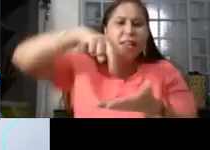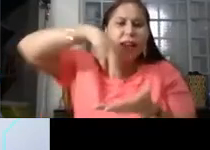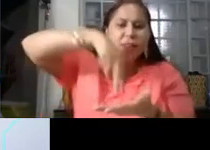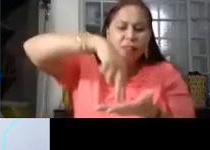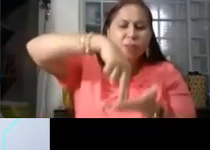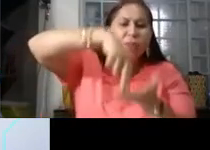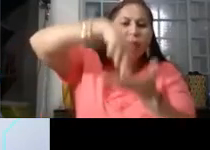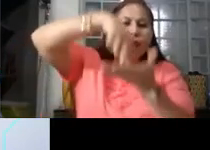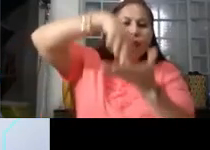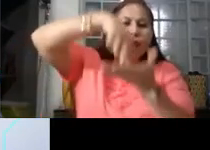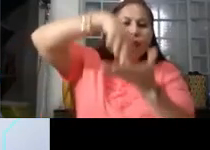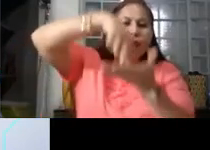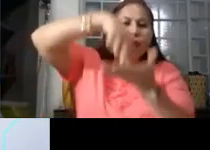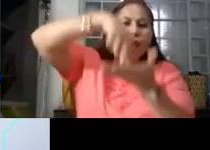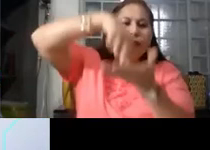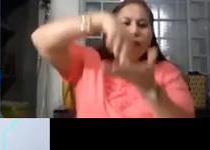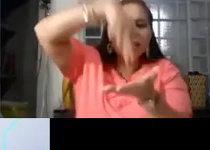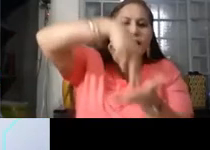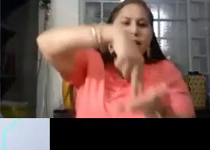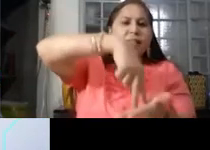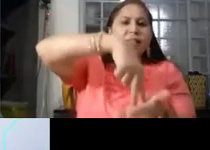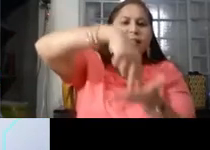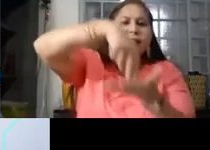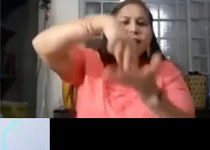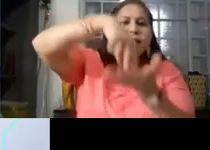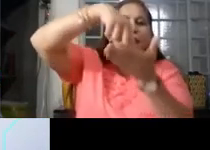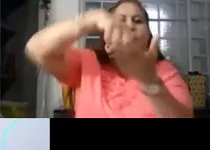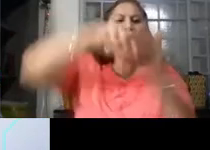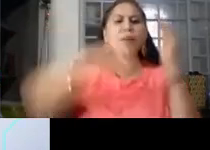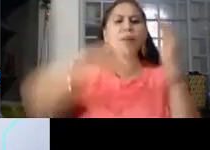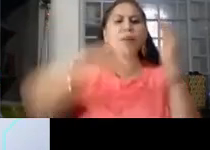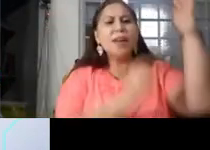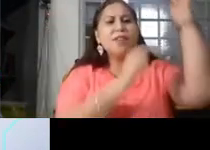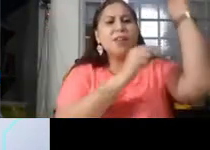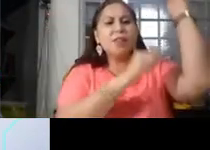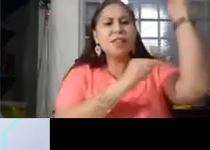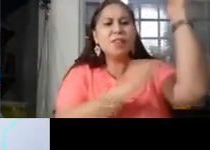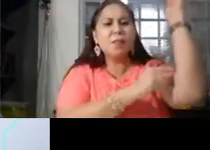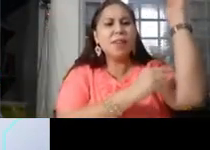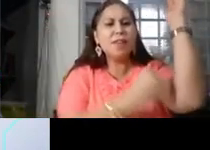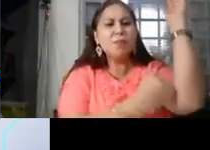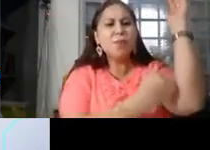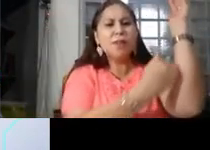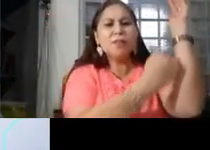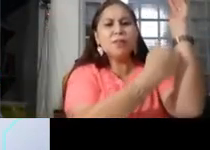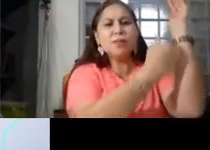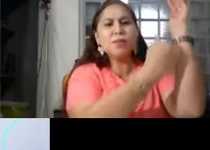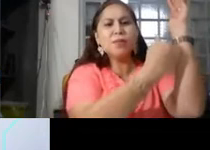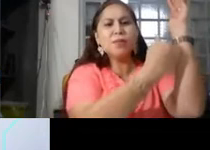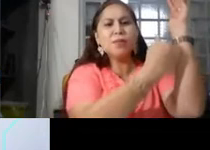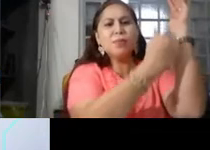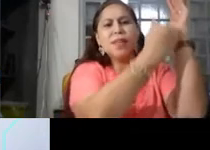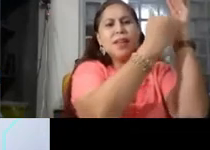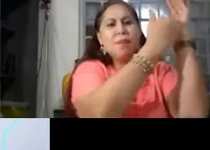Entrar e elevador. O elevador mais moderno é assim. Porque eu sou do tempo que o elevador era assim, ó, apertava o botão e